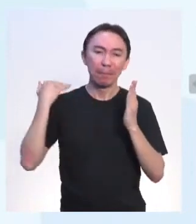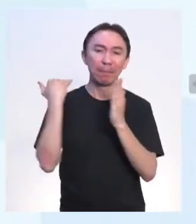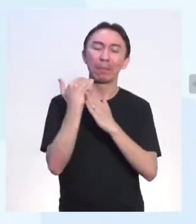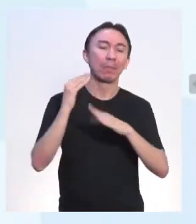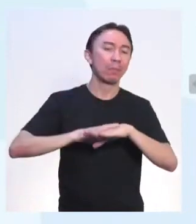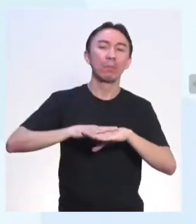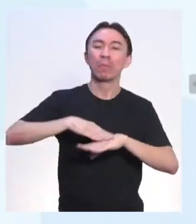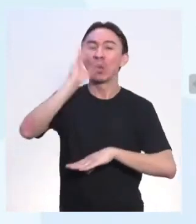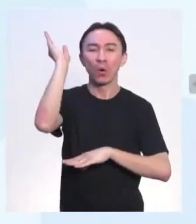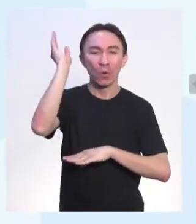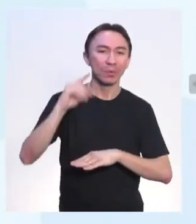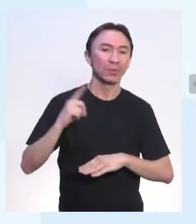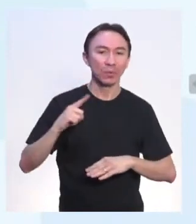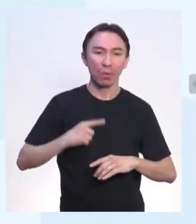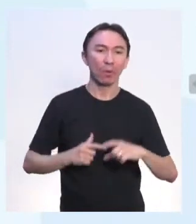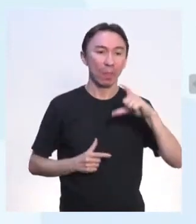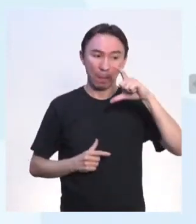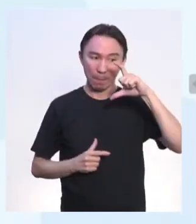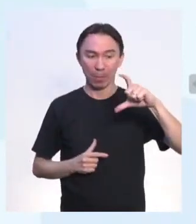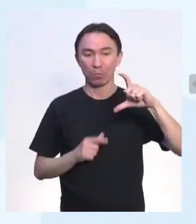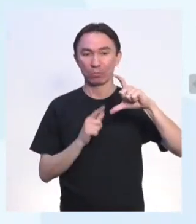aqui no primeiro parênteses.